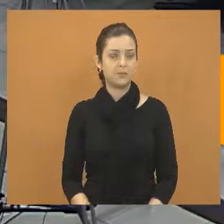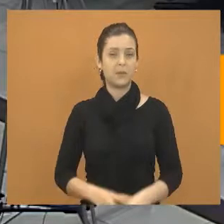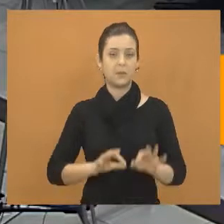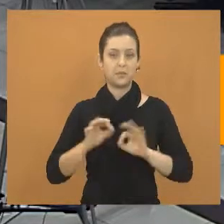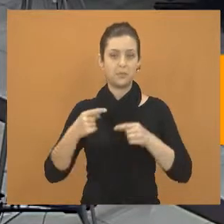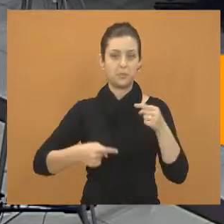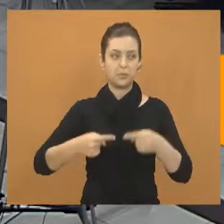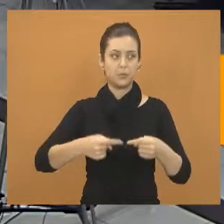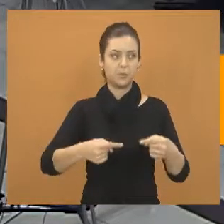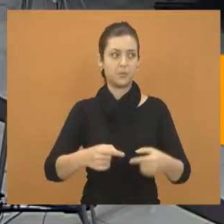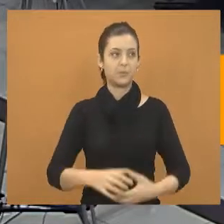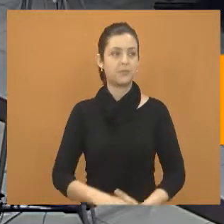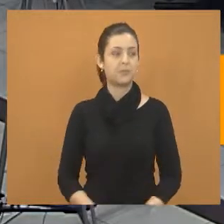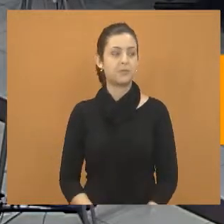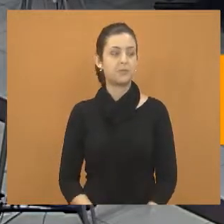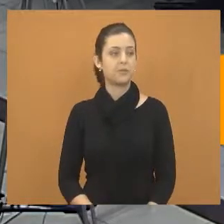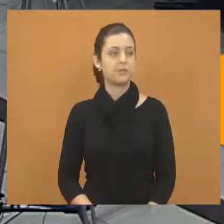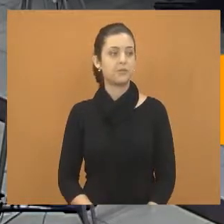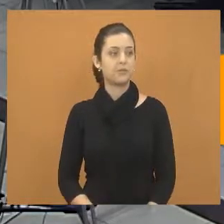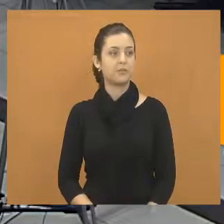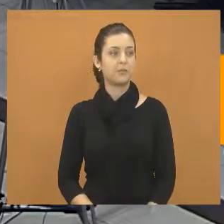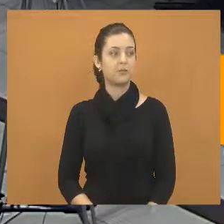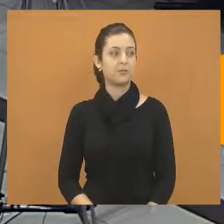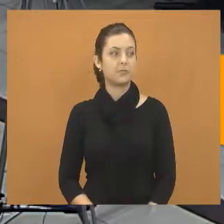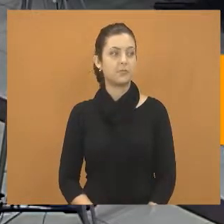Projeto continua em discussão.